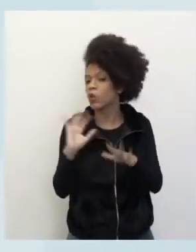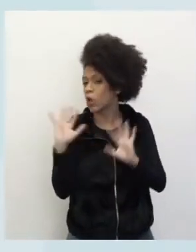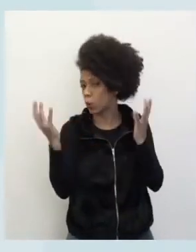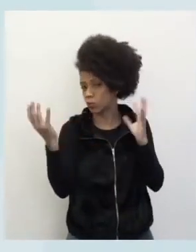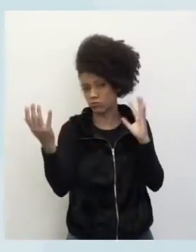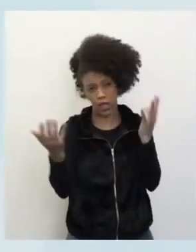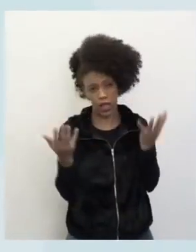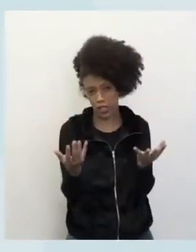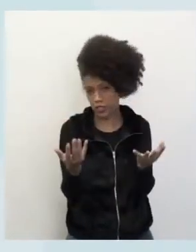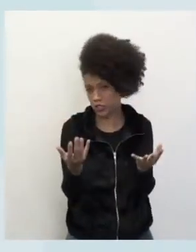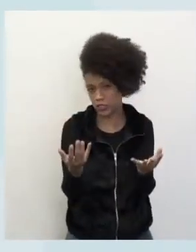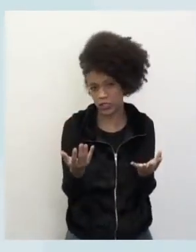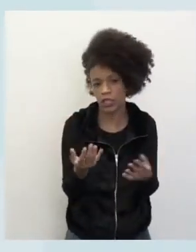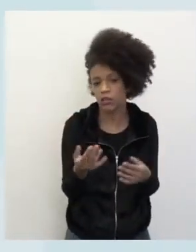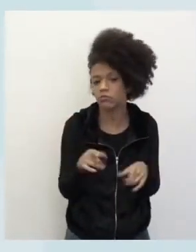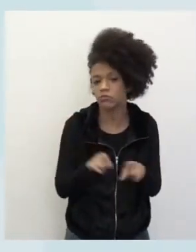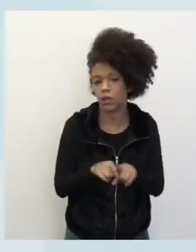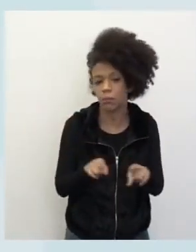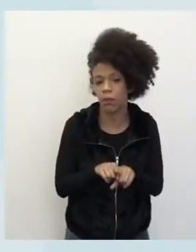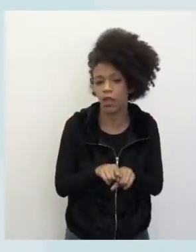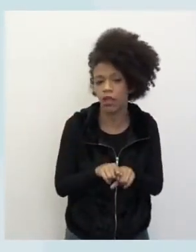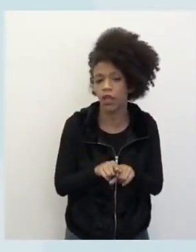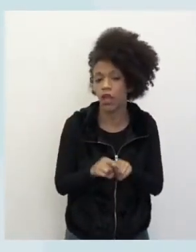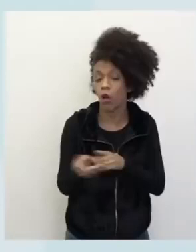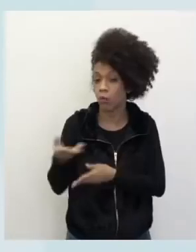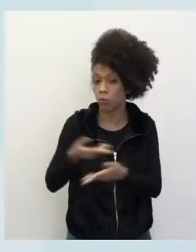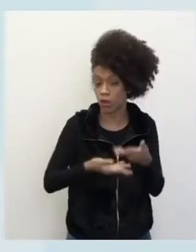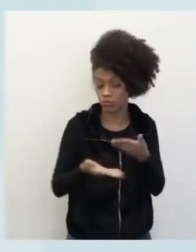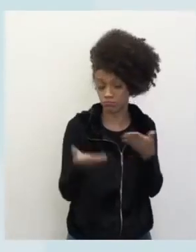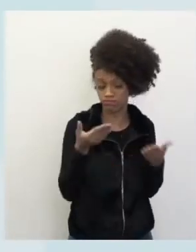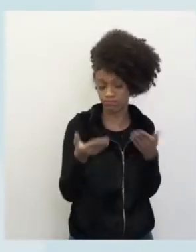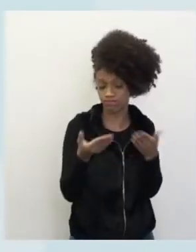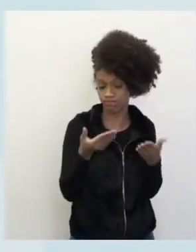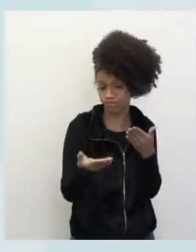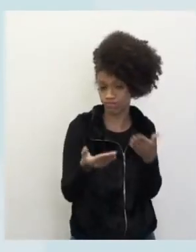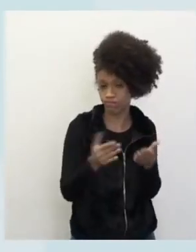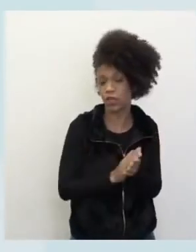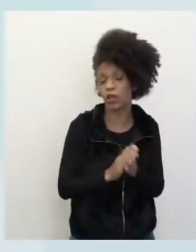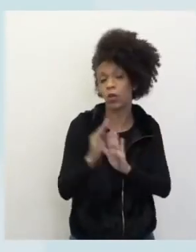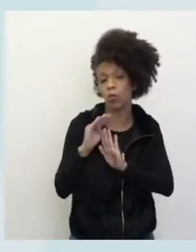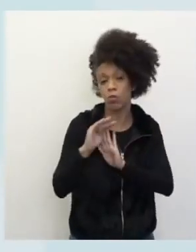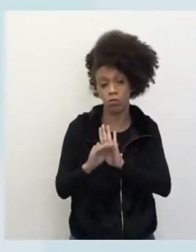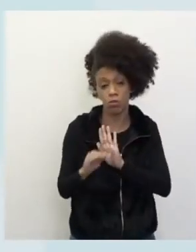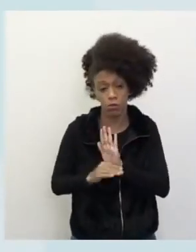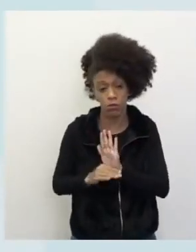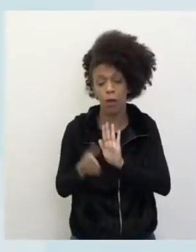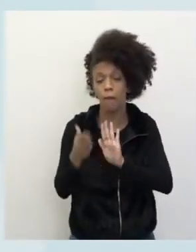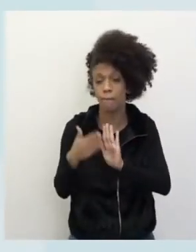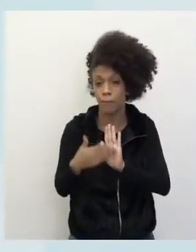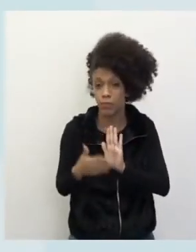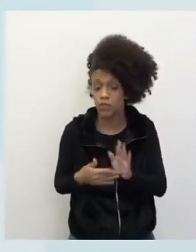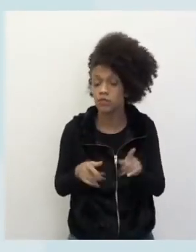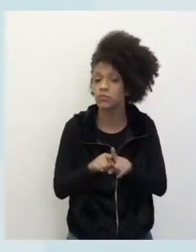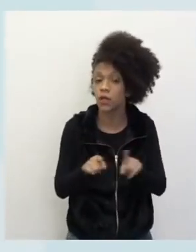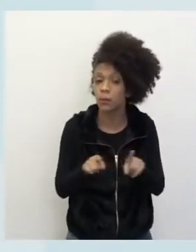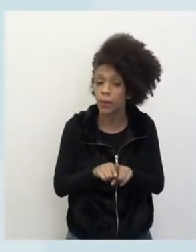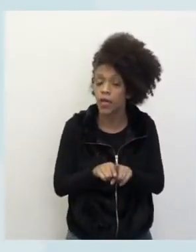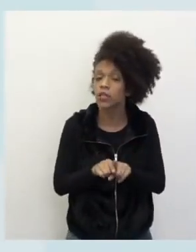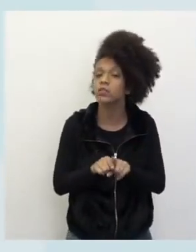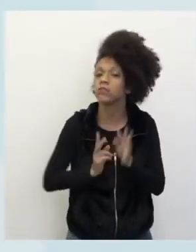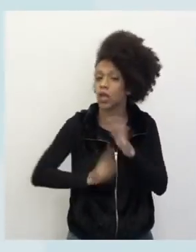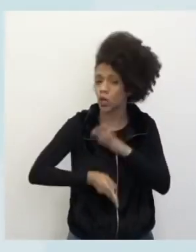concessivas, condicionais, comparativas, conformativas, proporcionais e